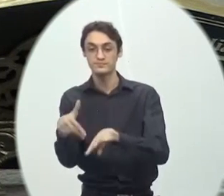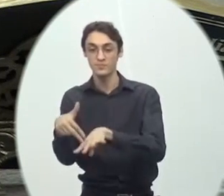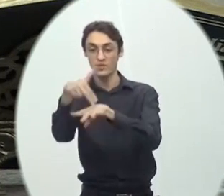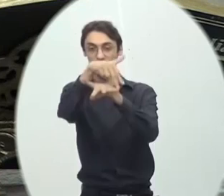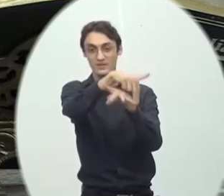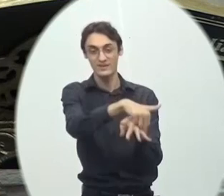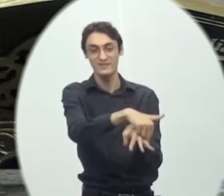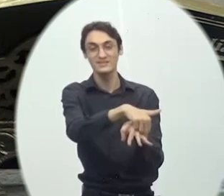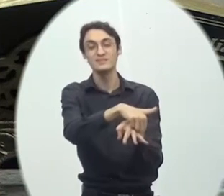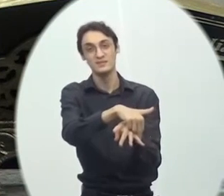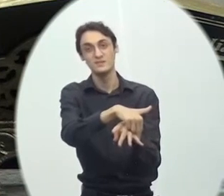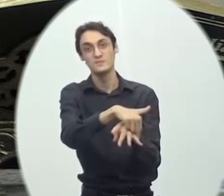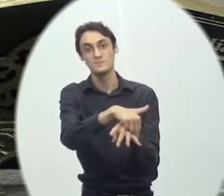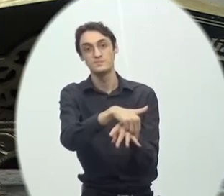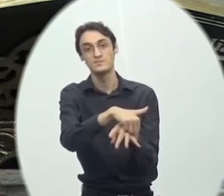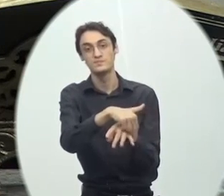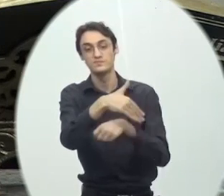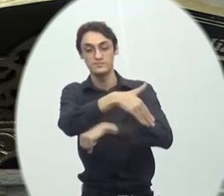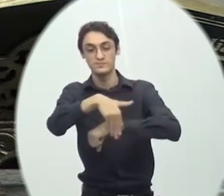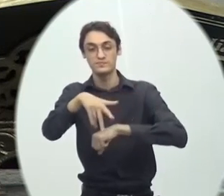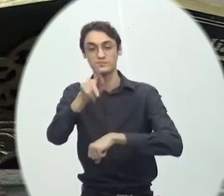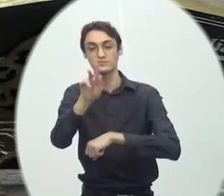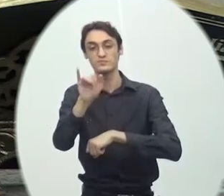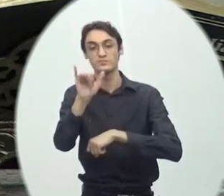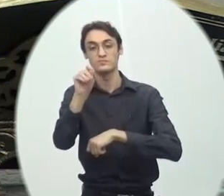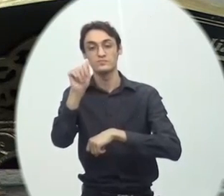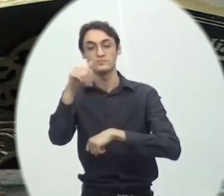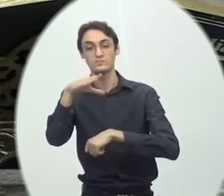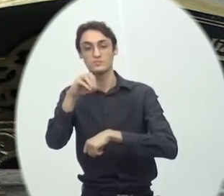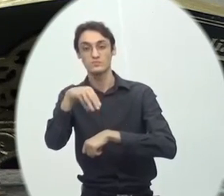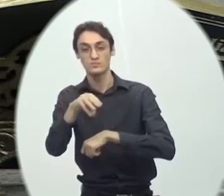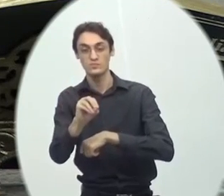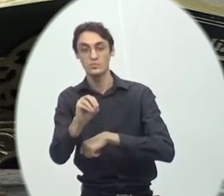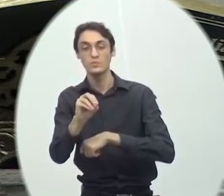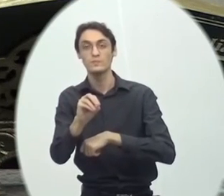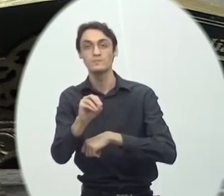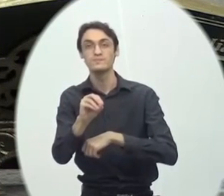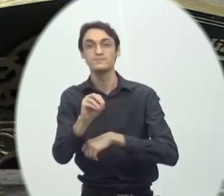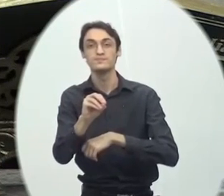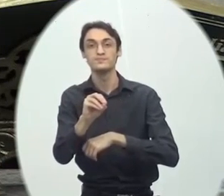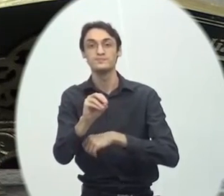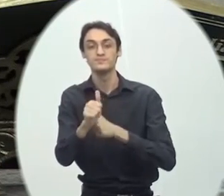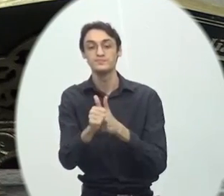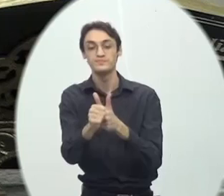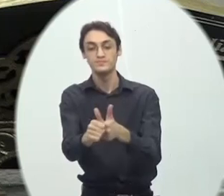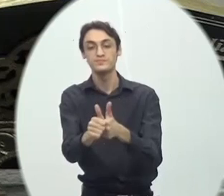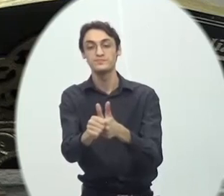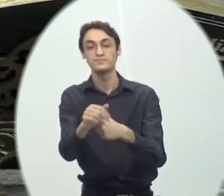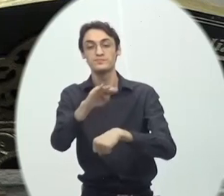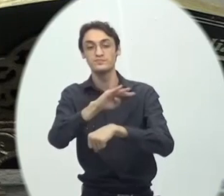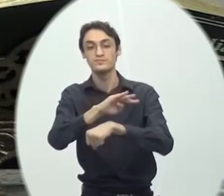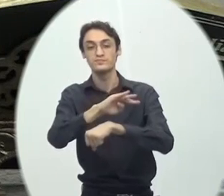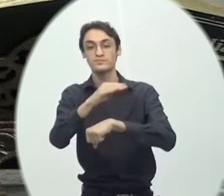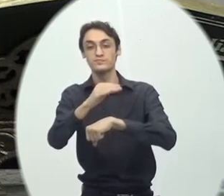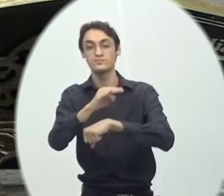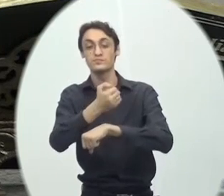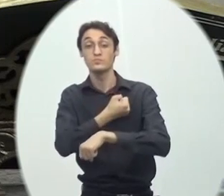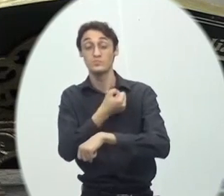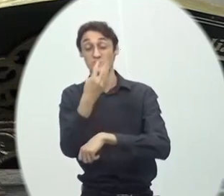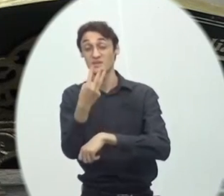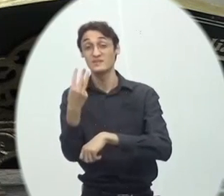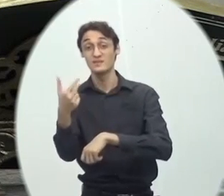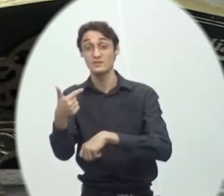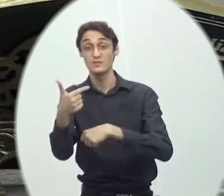elevada de pedestre na rua Giacomo Bilésimo, proximidades do número 332,